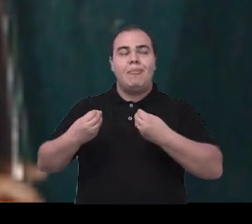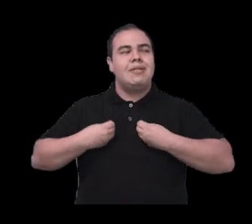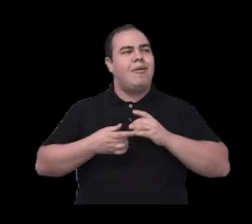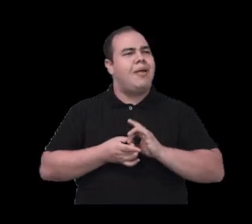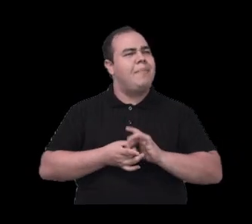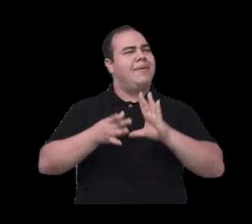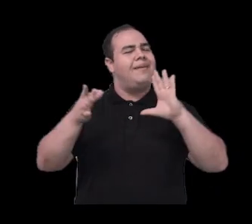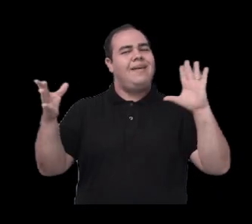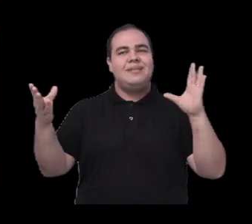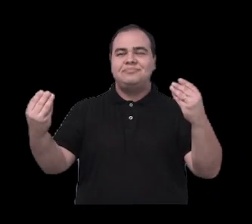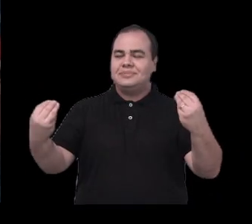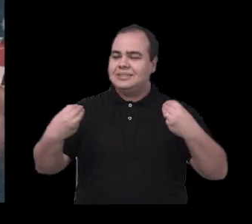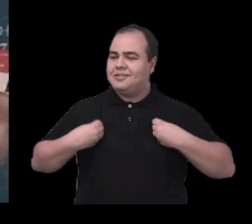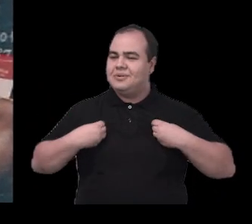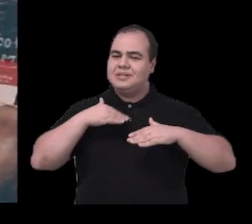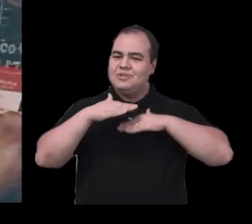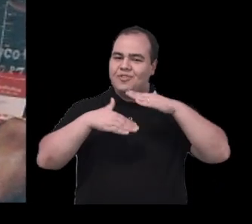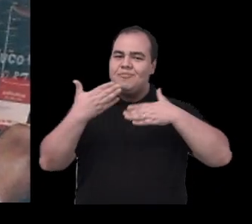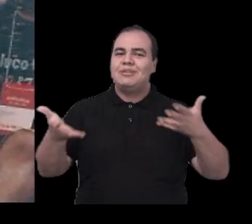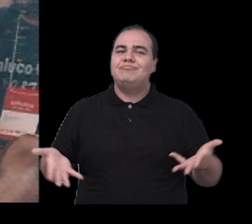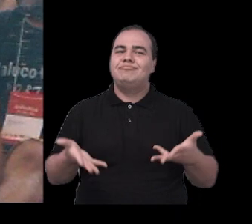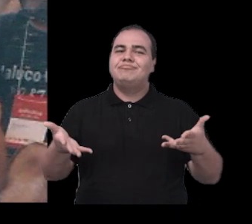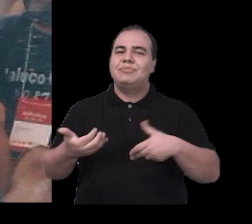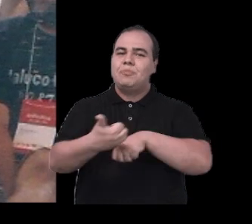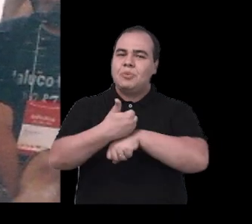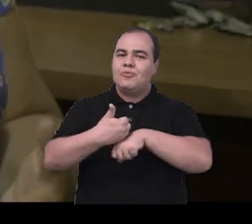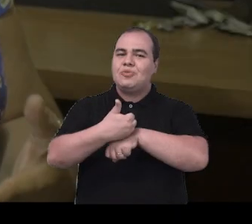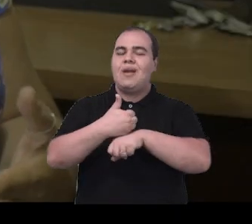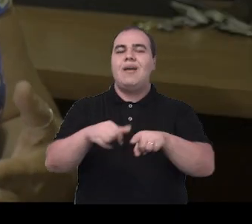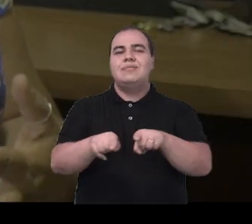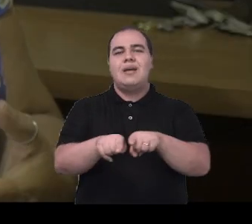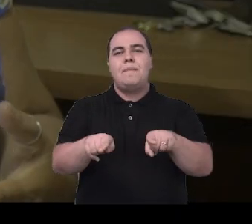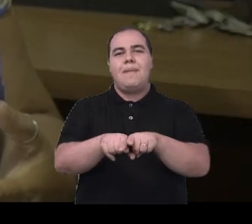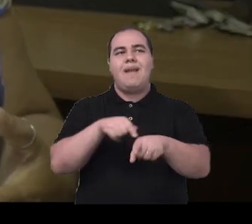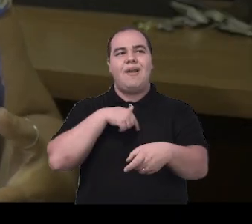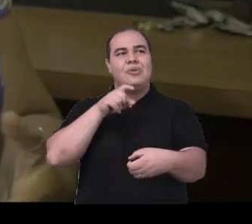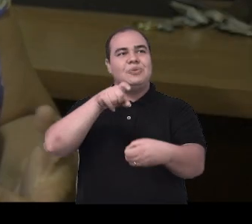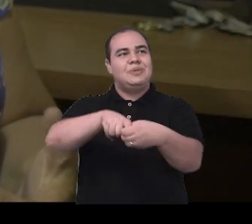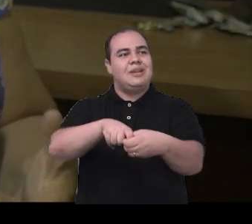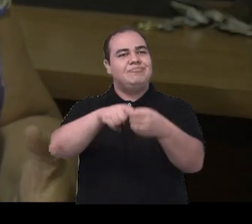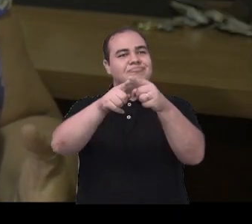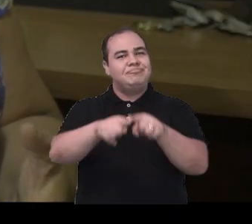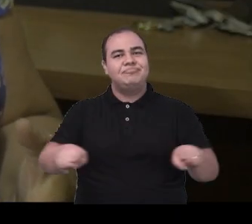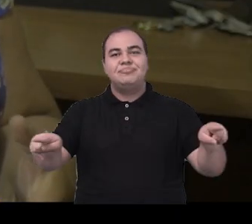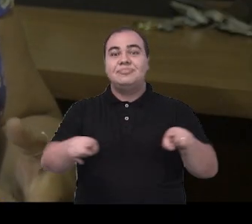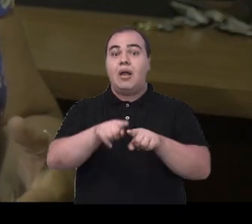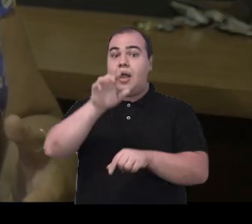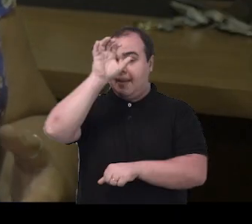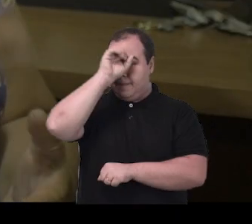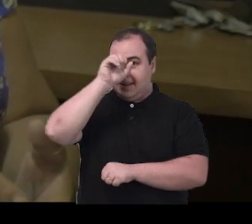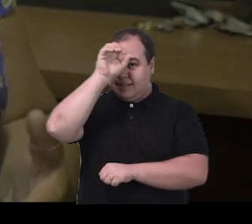deu mais liberdade, me deu esse desenvolvimento profissional que eu retornei, né, profissionalmente,